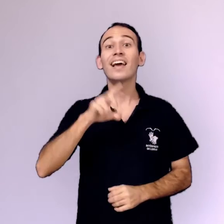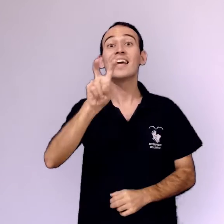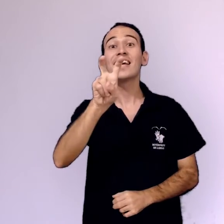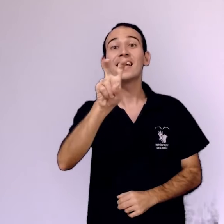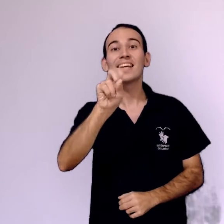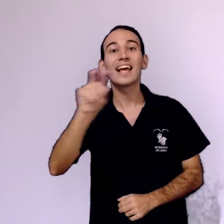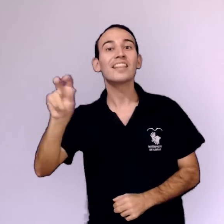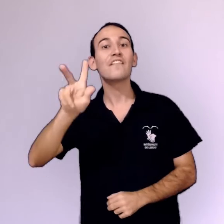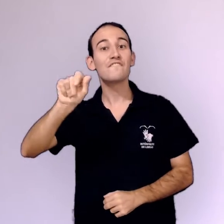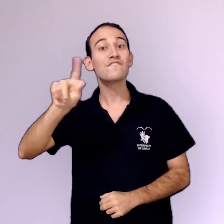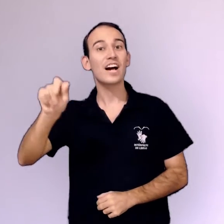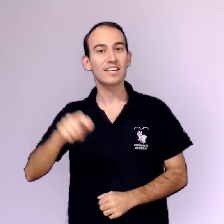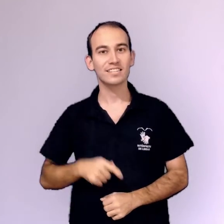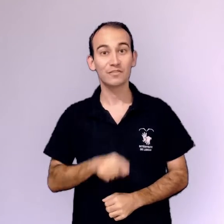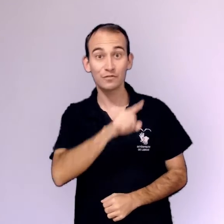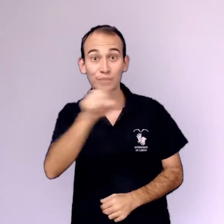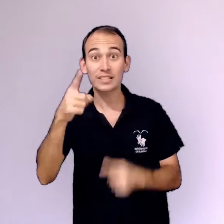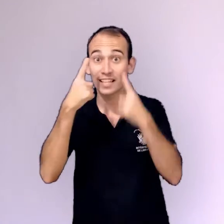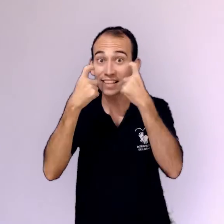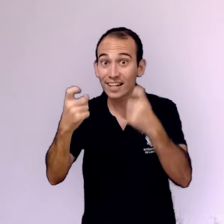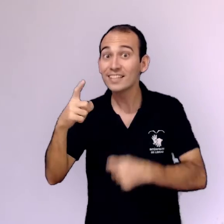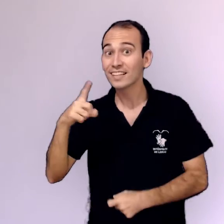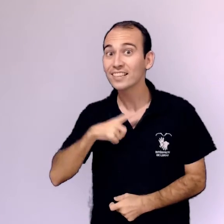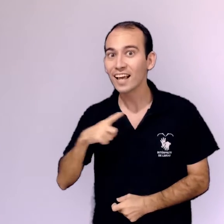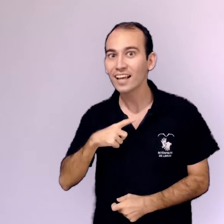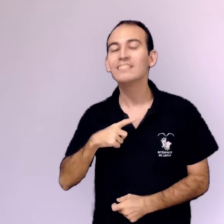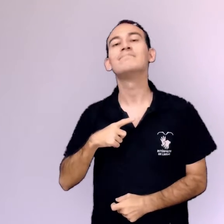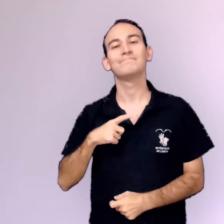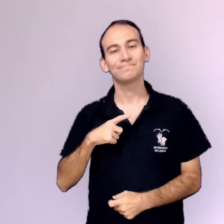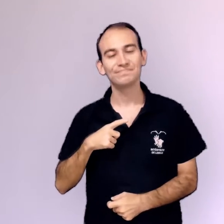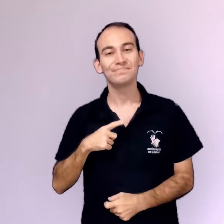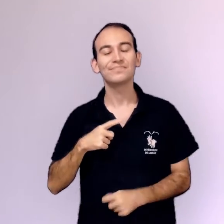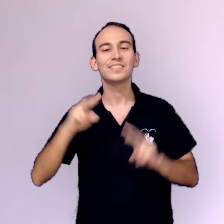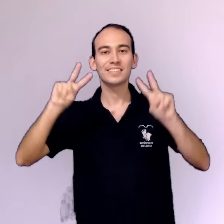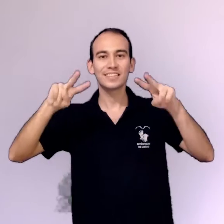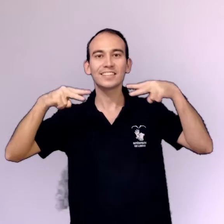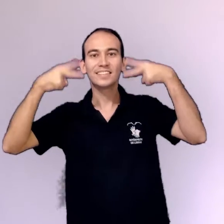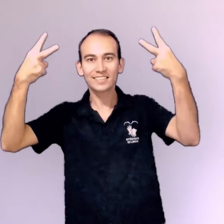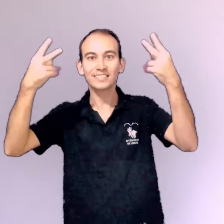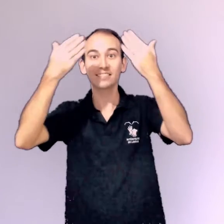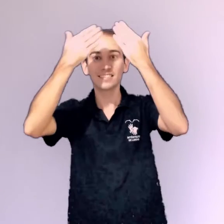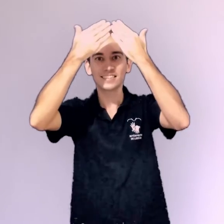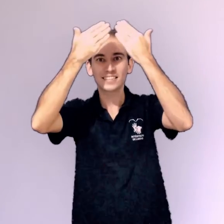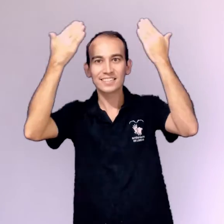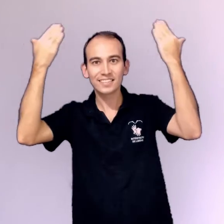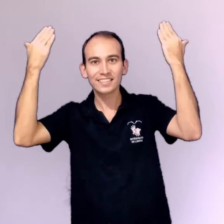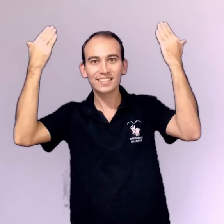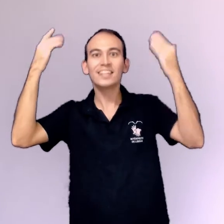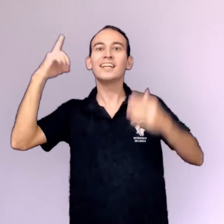são 500 vagas disponíveis. Os interessados devem acessar o site